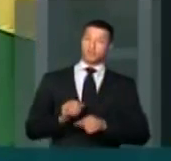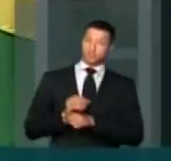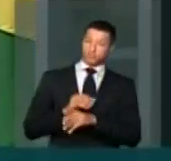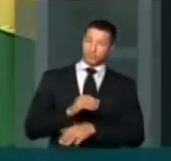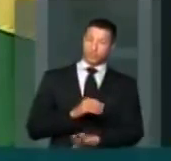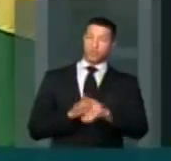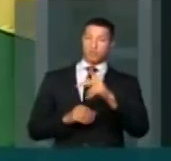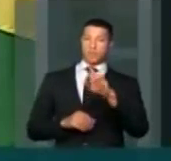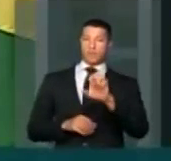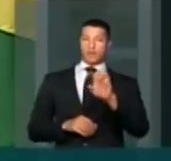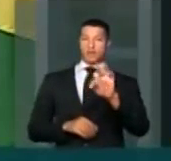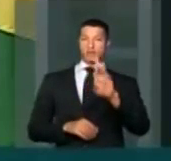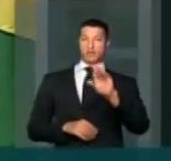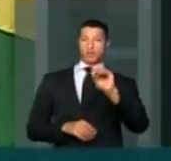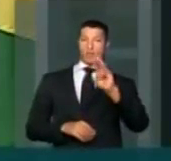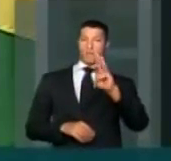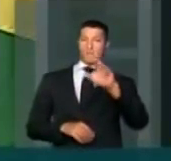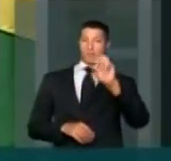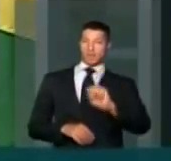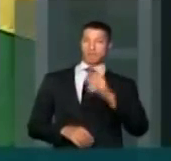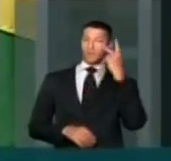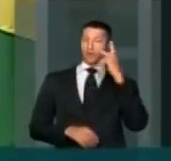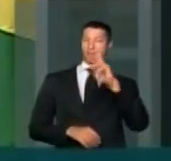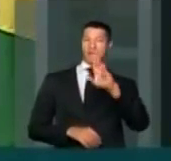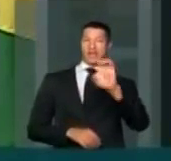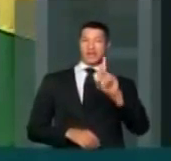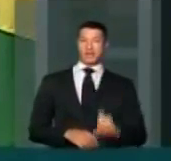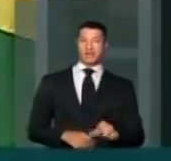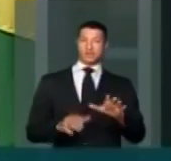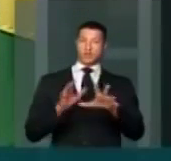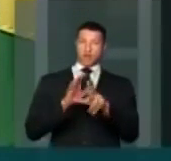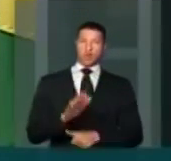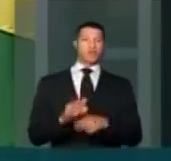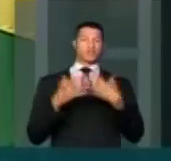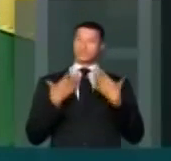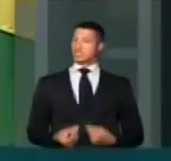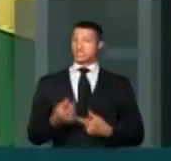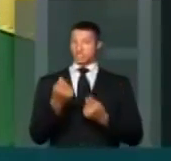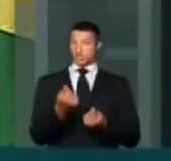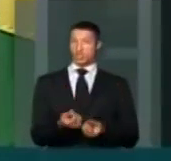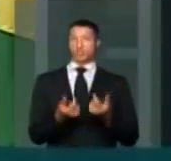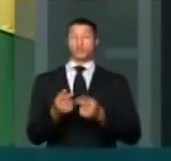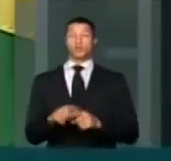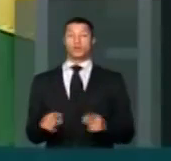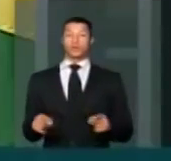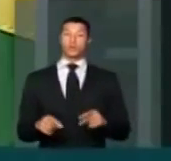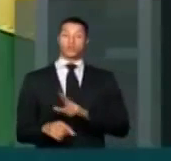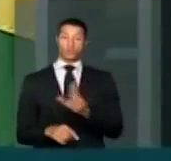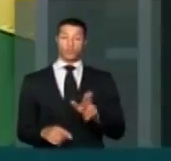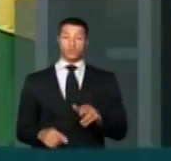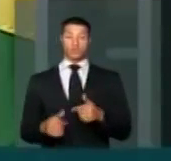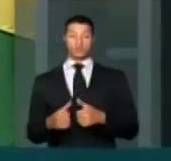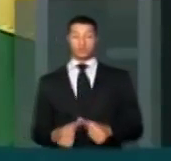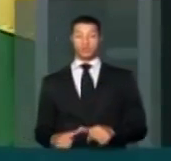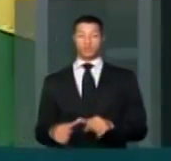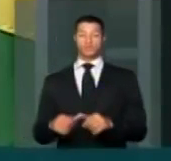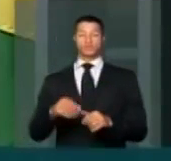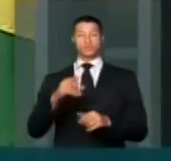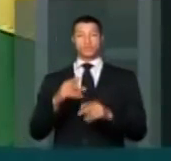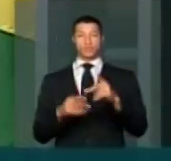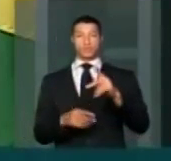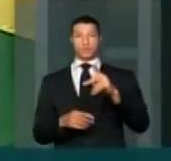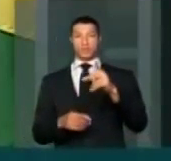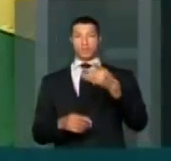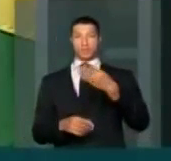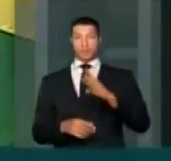pelos dutos da Petrobras para uma rede ainda obscura de corruptos insaciáveis. Porém, esse inominável escândalo da Petrobras